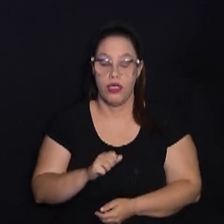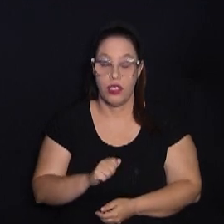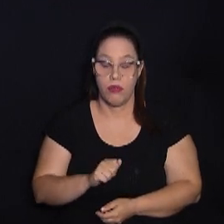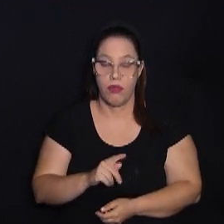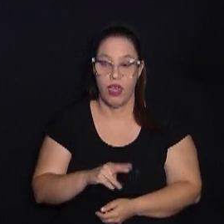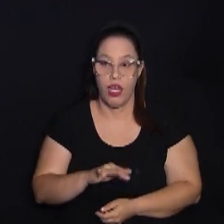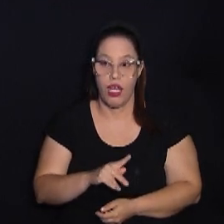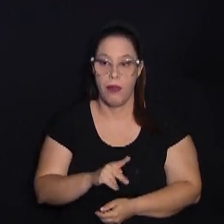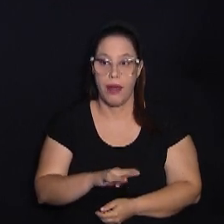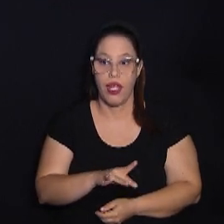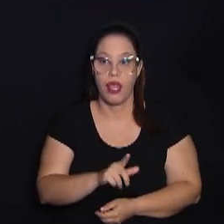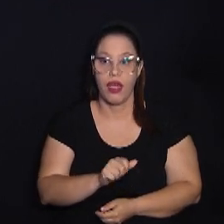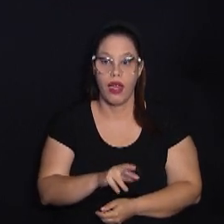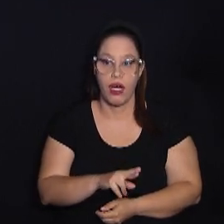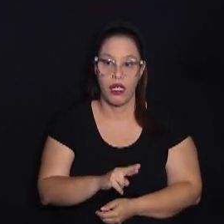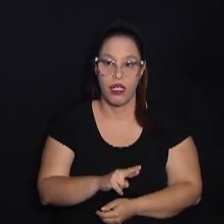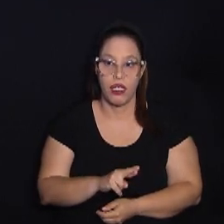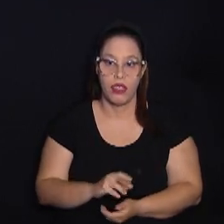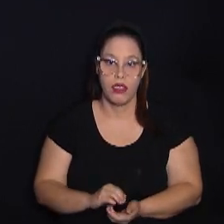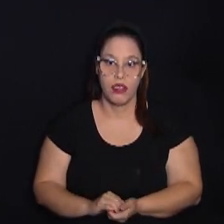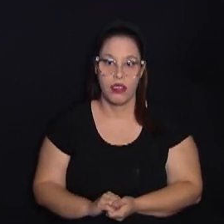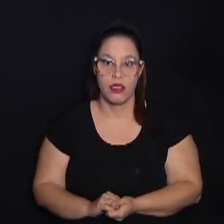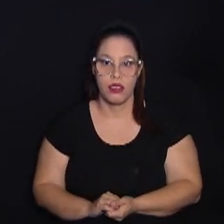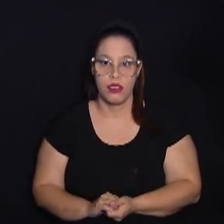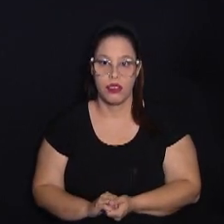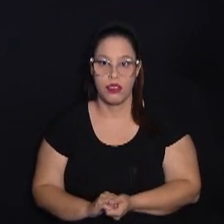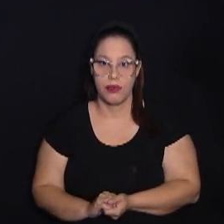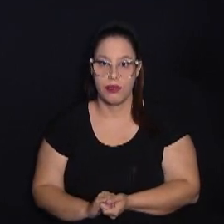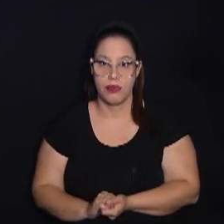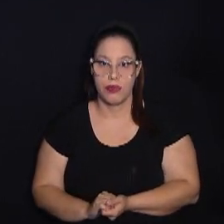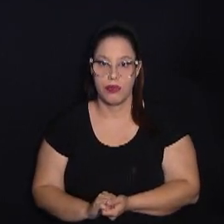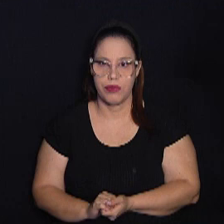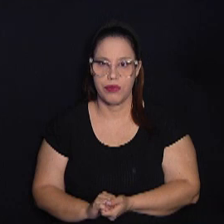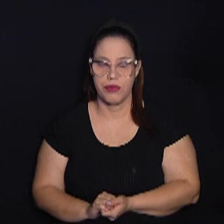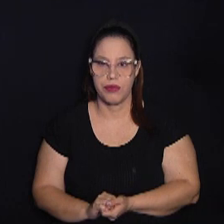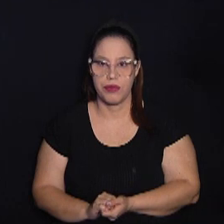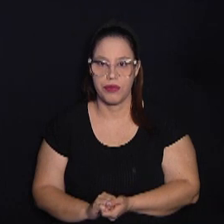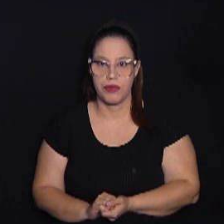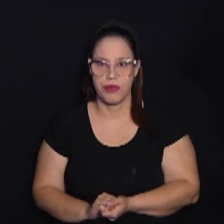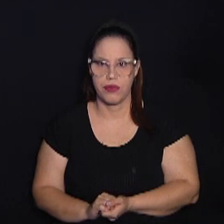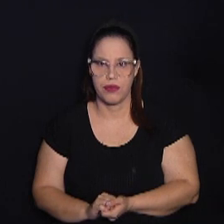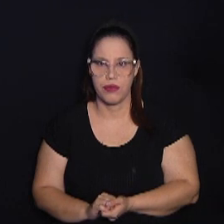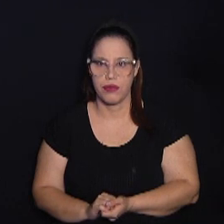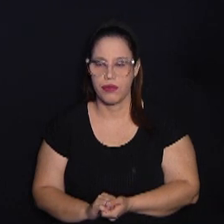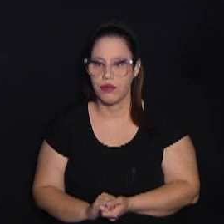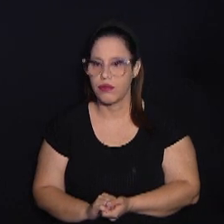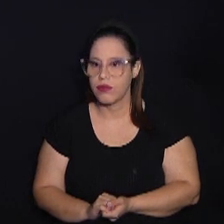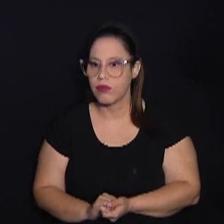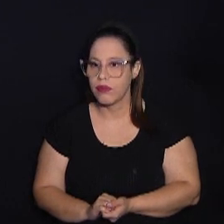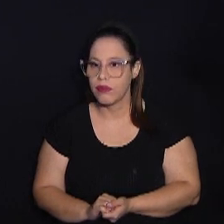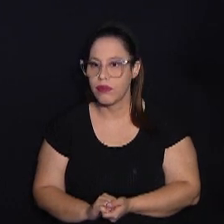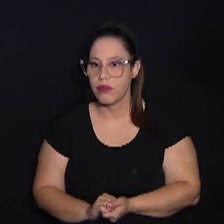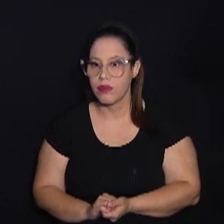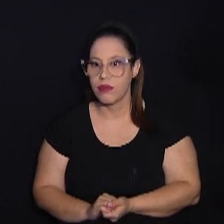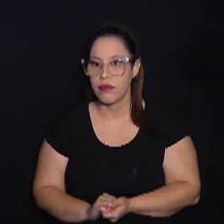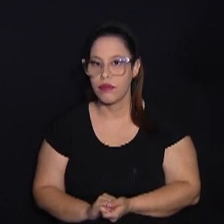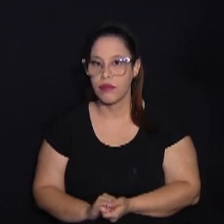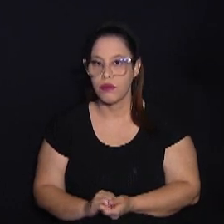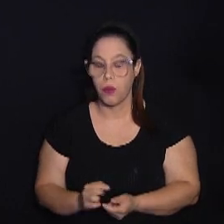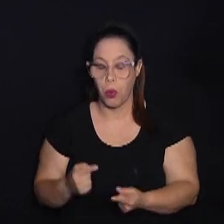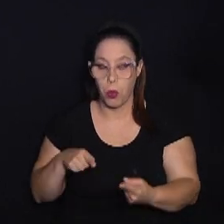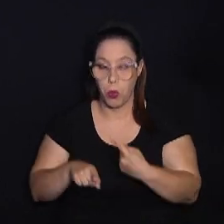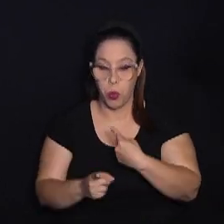tentando, agora nós estamos com esse DIRB aí, que está querendo, que vem na contramão de